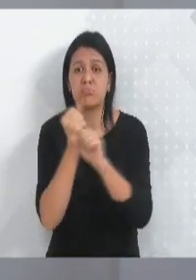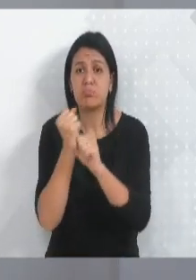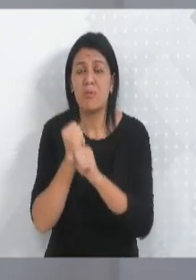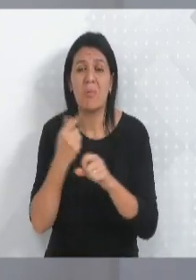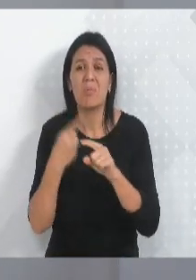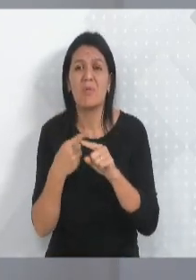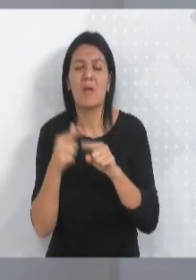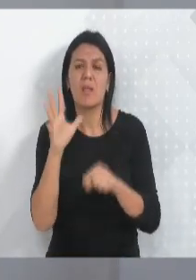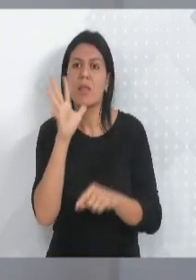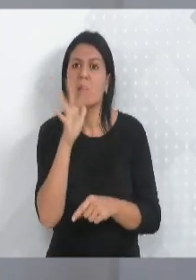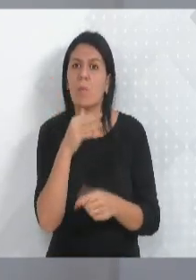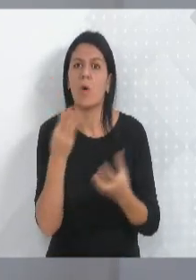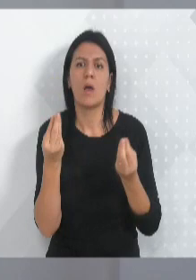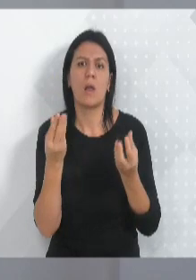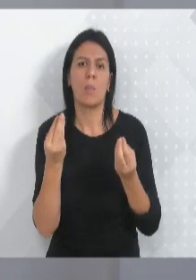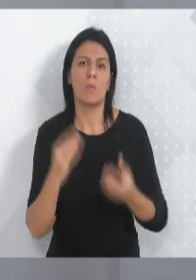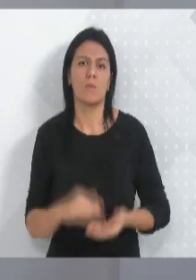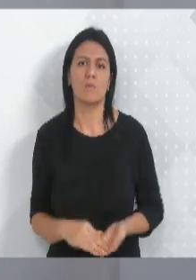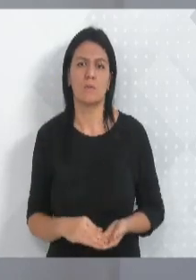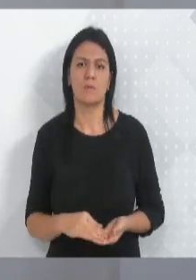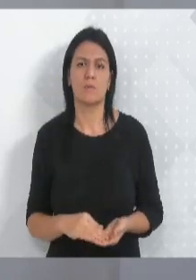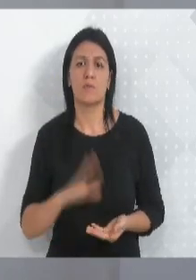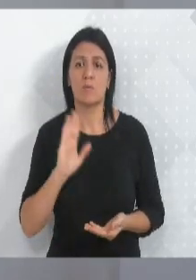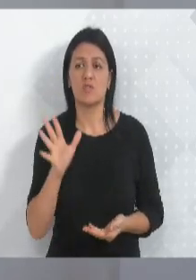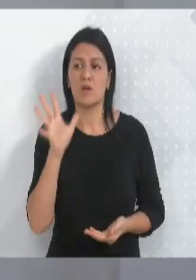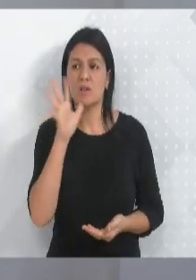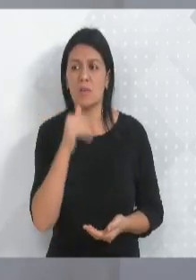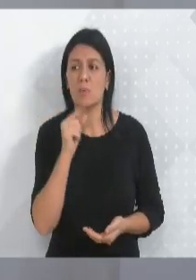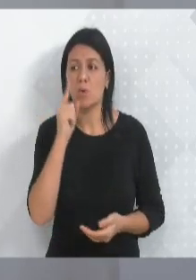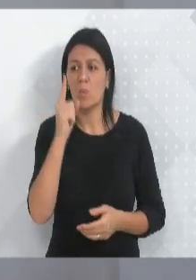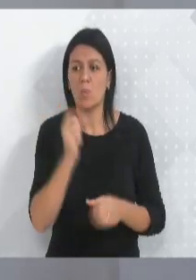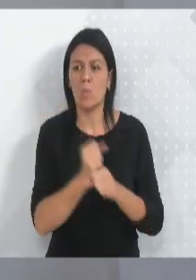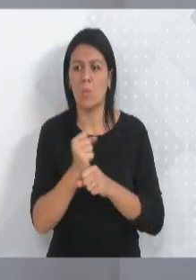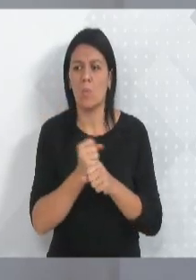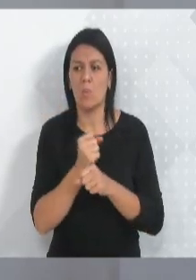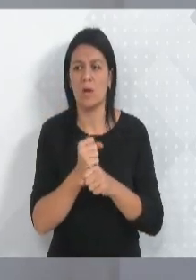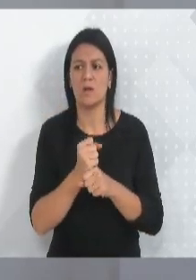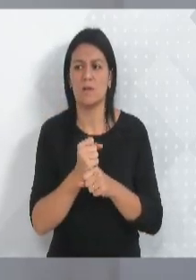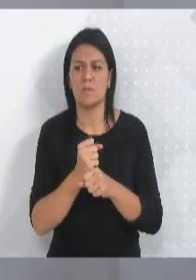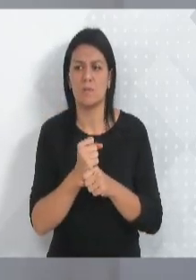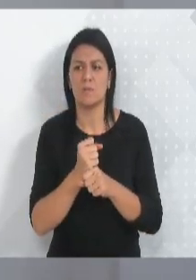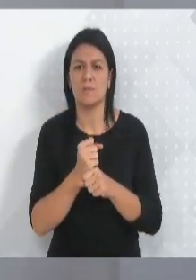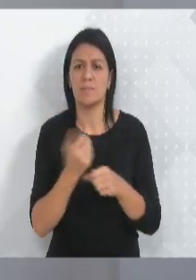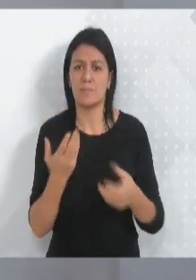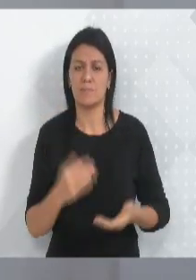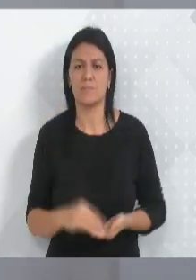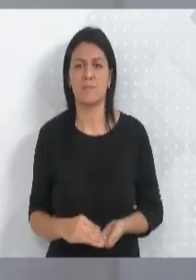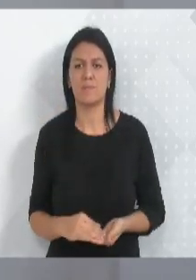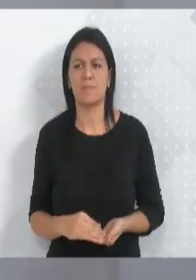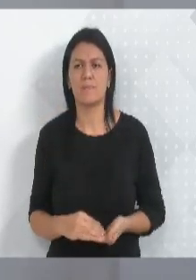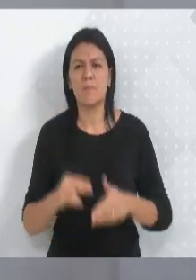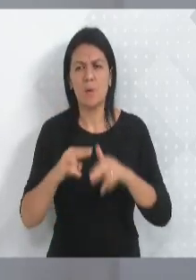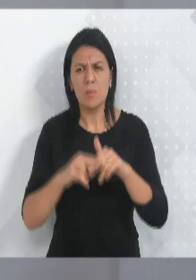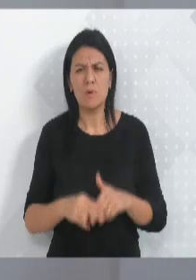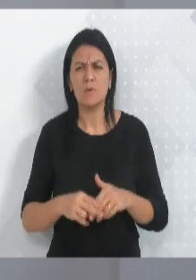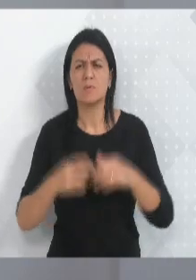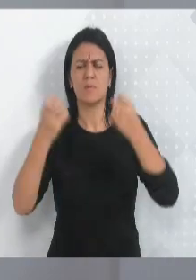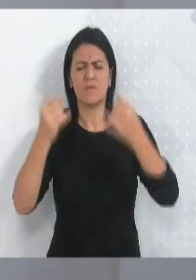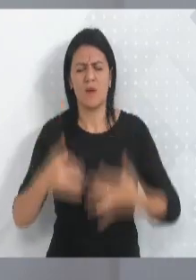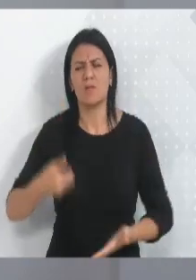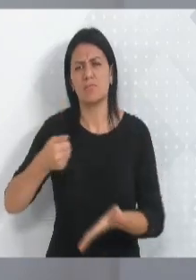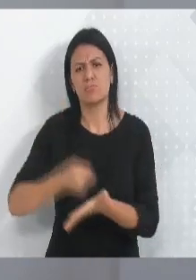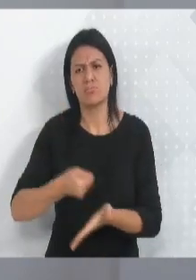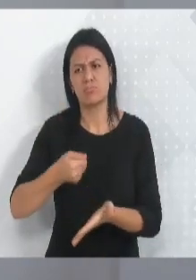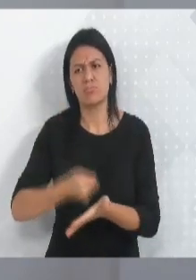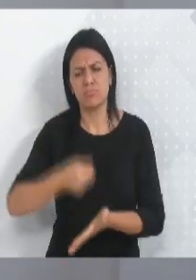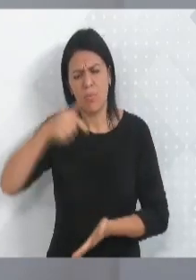muito, como aqui demorou um ano para acontecer esse problema, para de fato agora resolver, e é por isso que eu falo, insisto, bato nessa